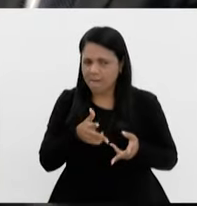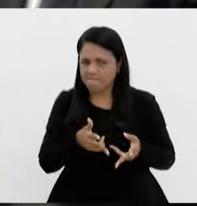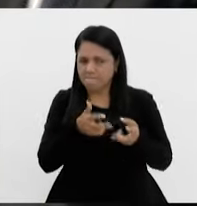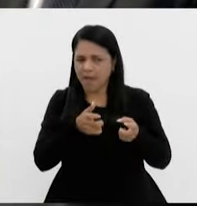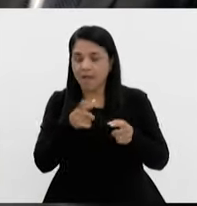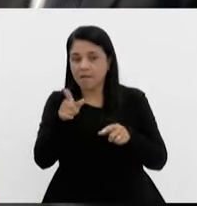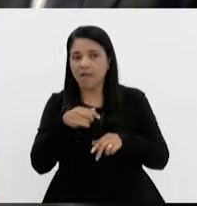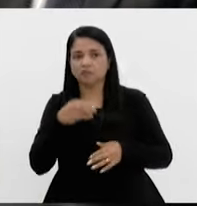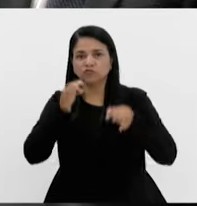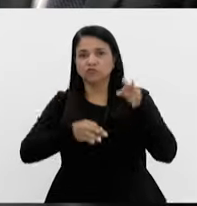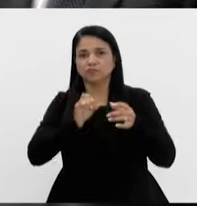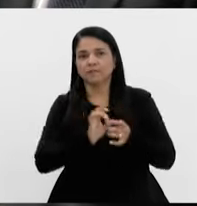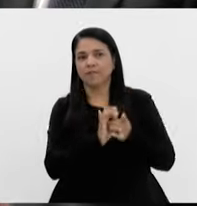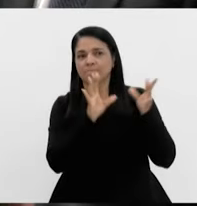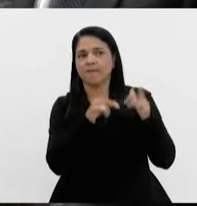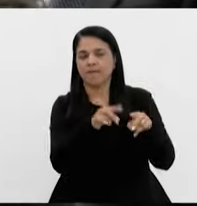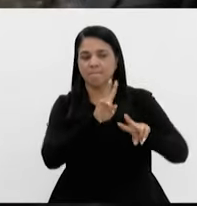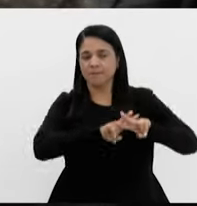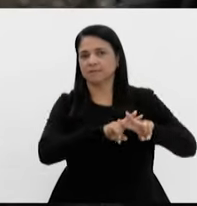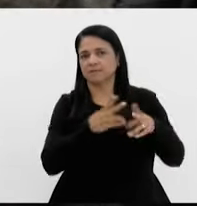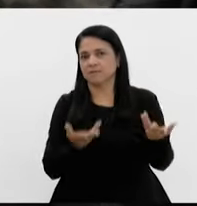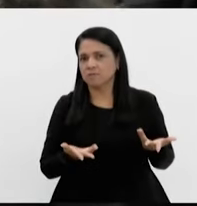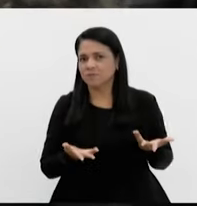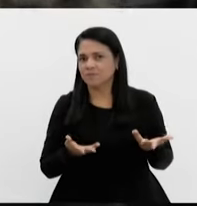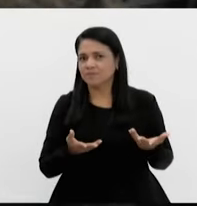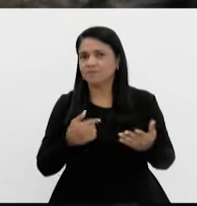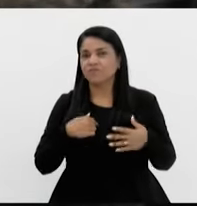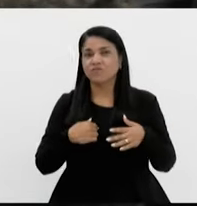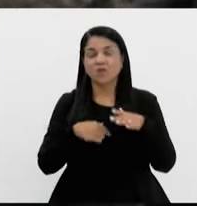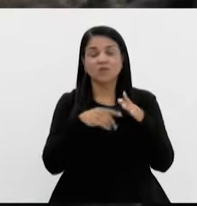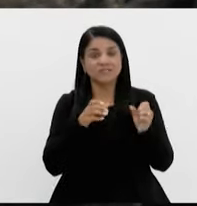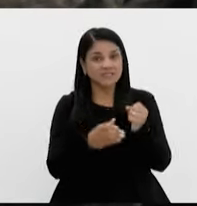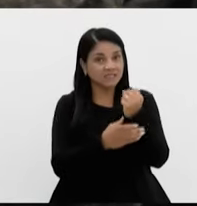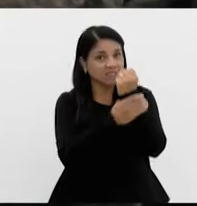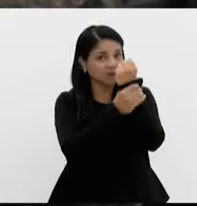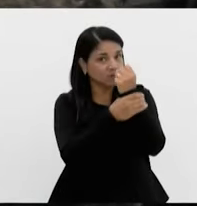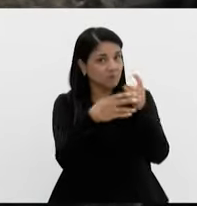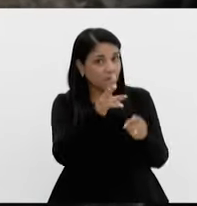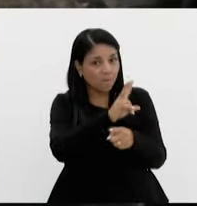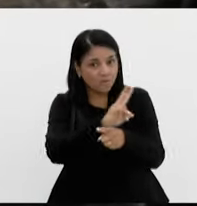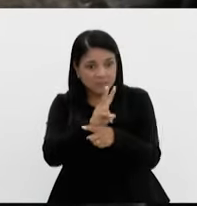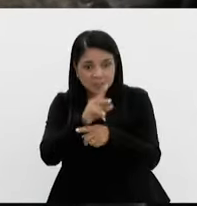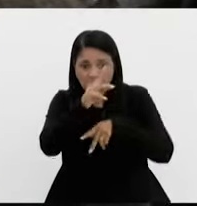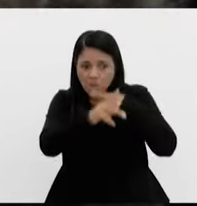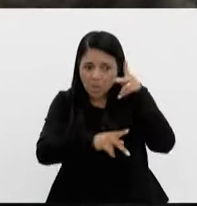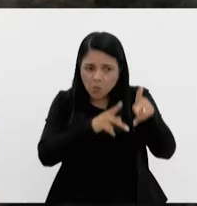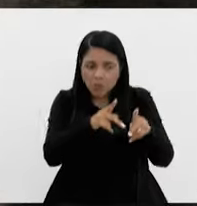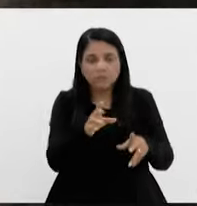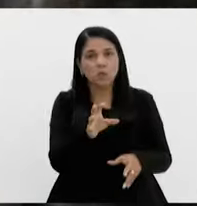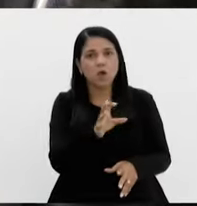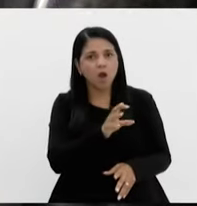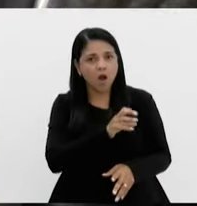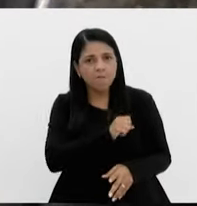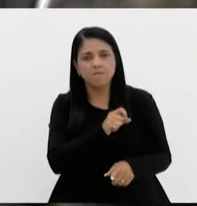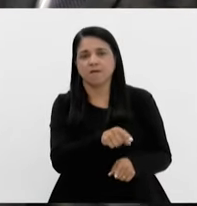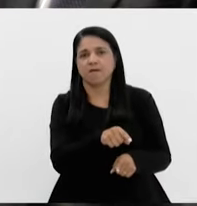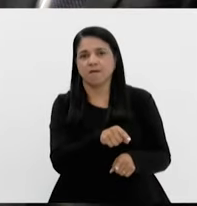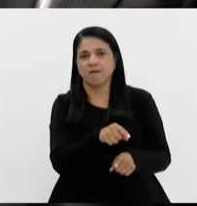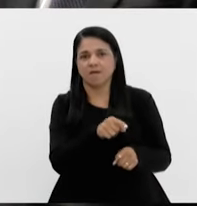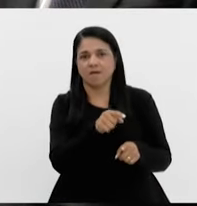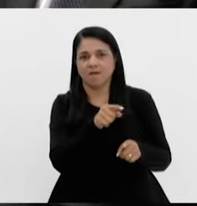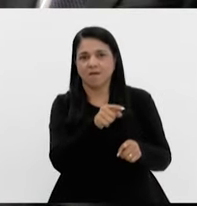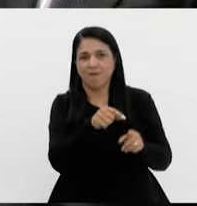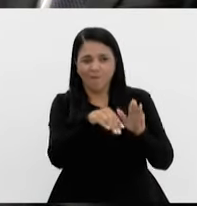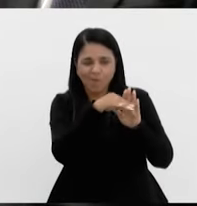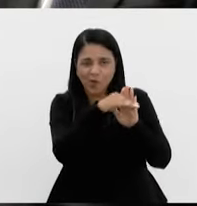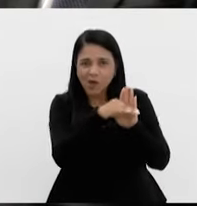solta então o programa segurança presente é um programa adorado por toda a população copiado por todo os estados